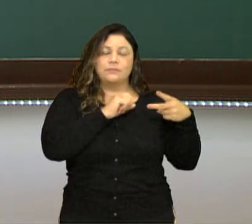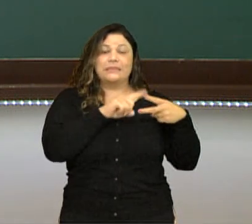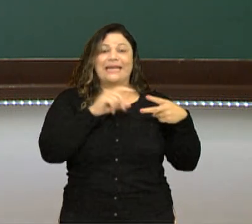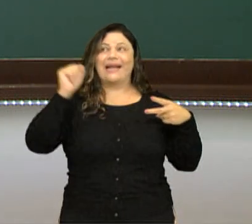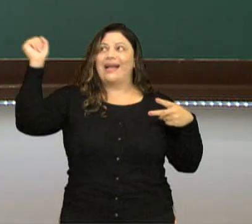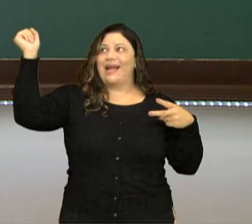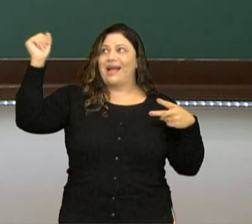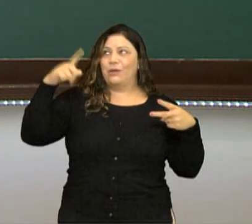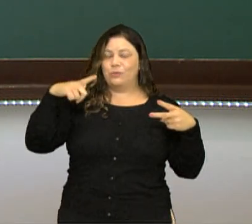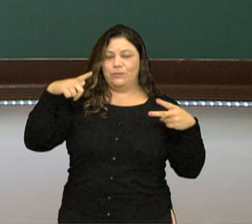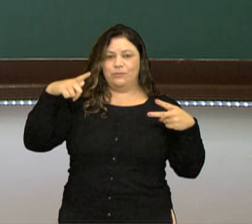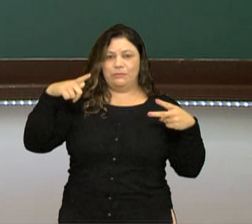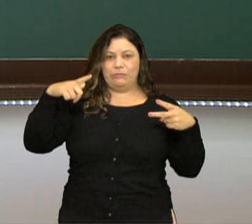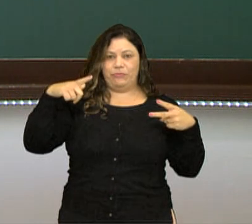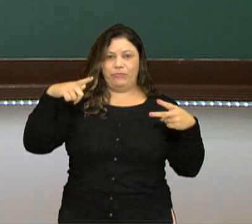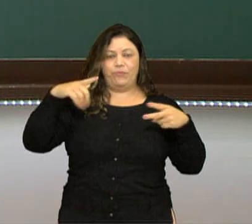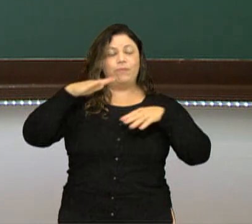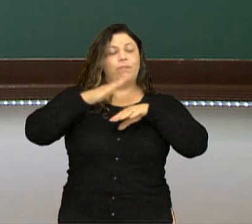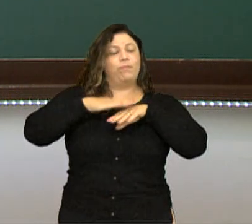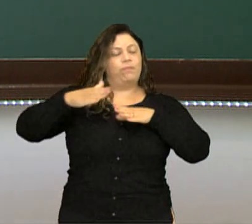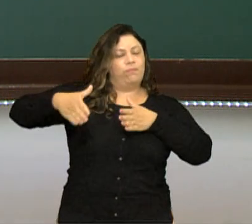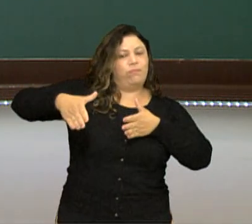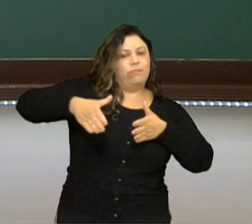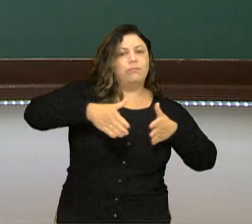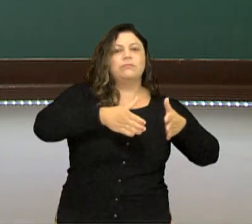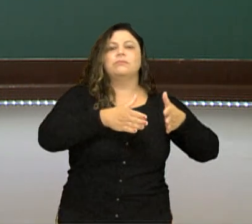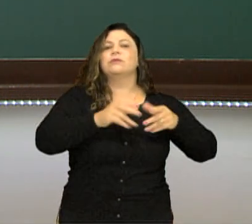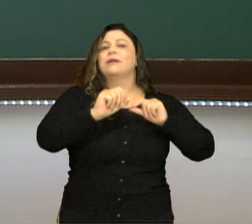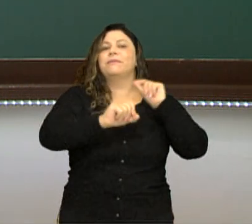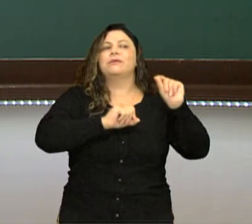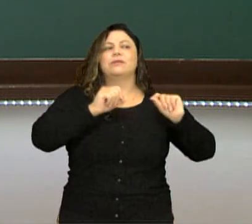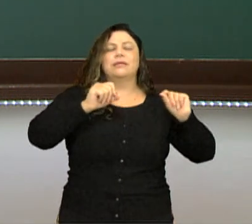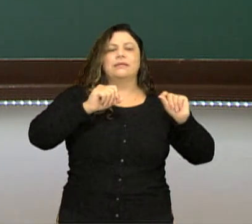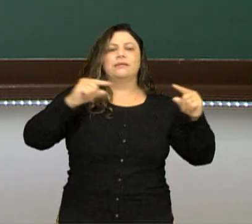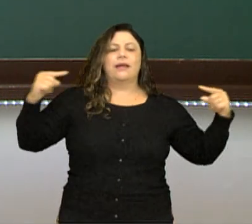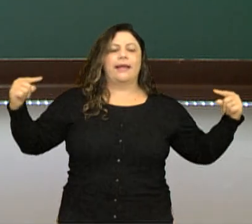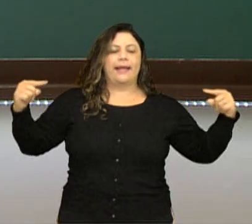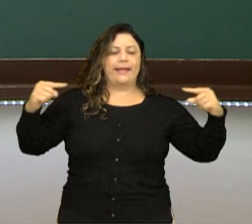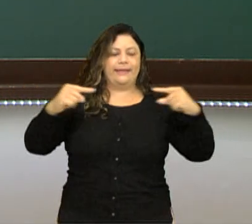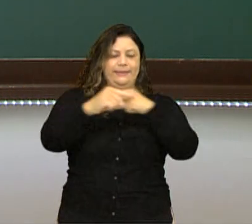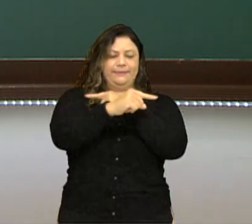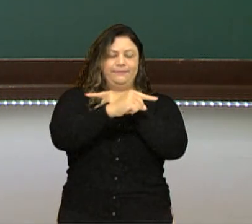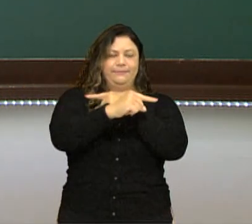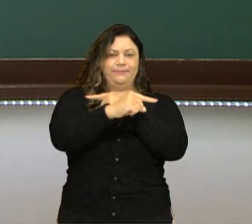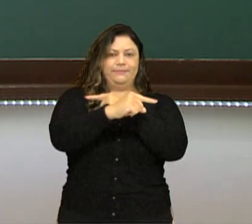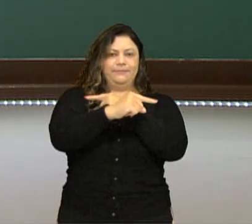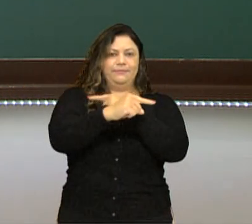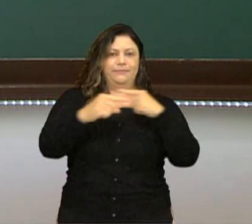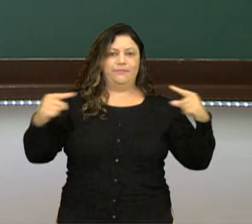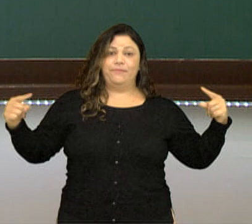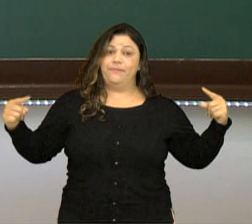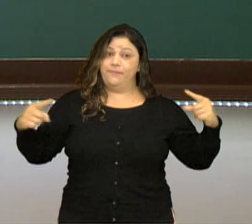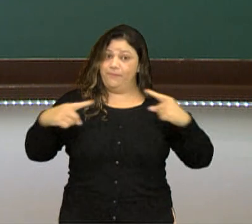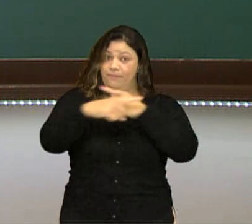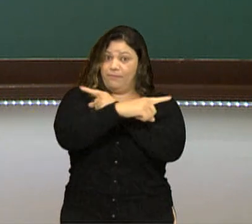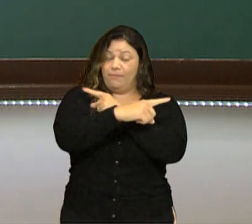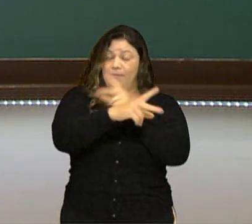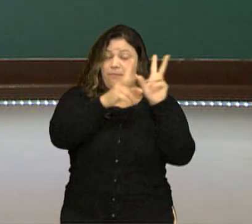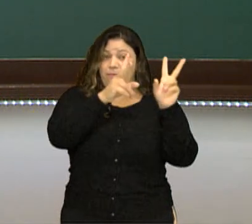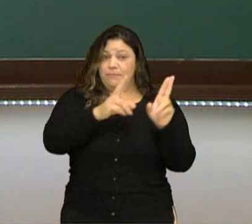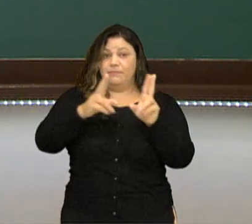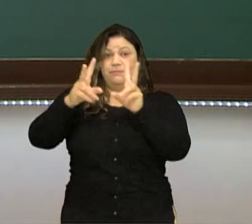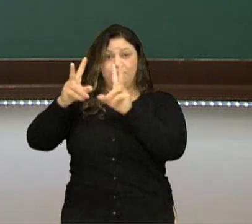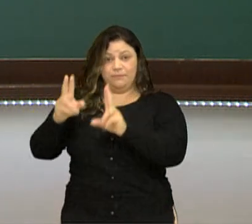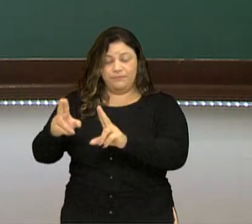luz, ela faz um caminho de vinda e um caminho de ida. Esses caminhos são iguais.